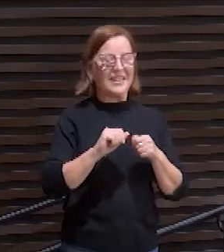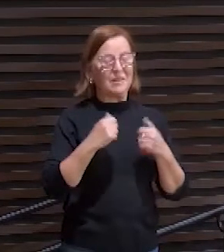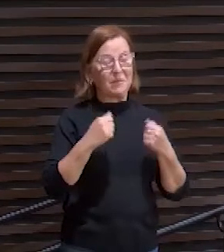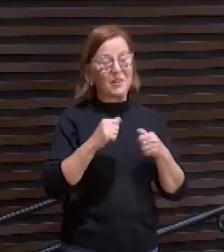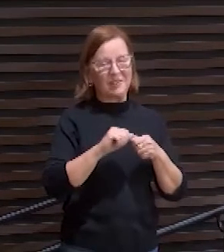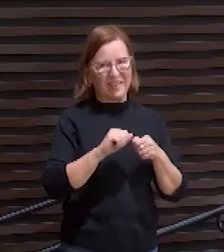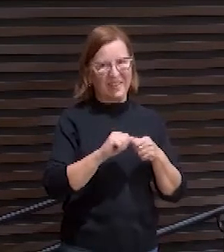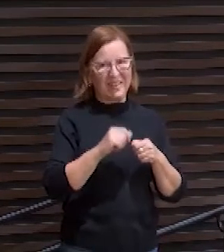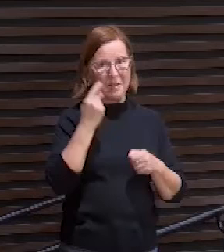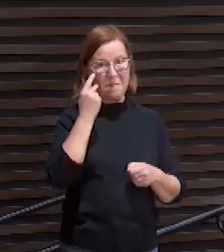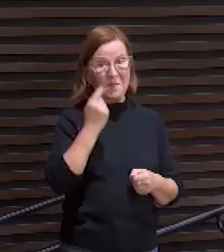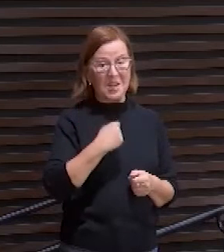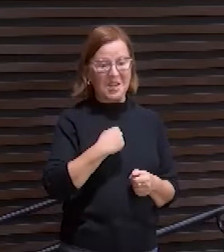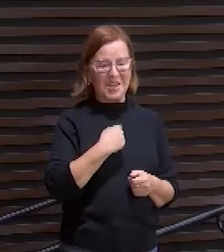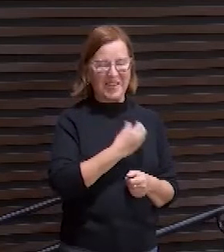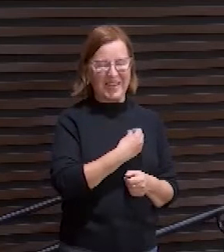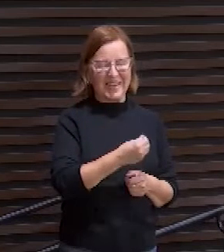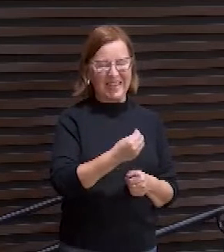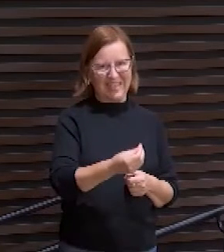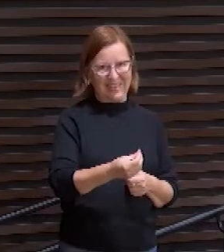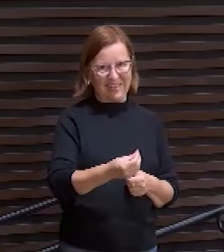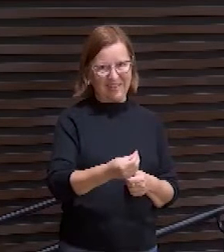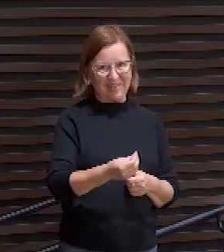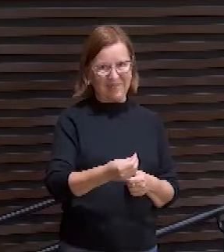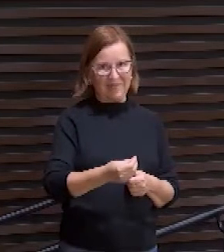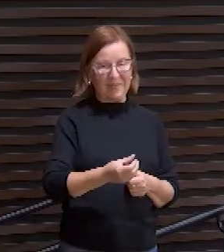Aqui nós já vemos que